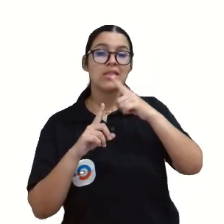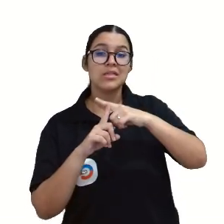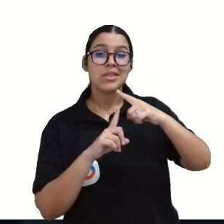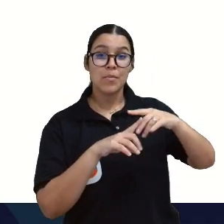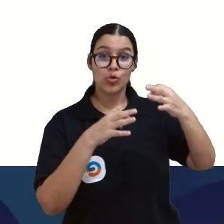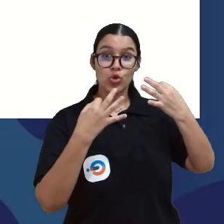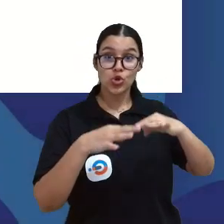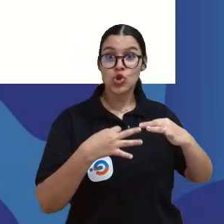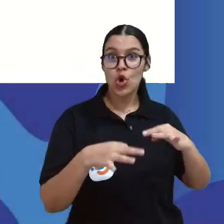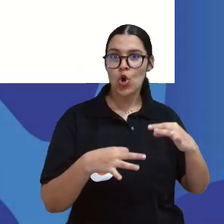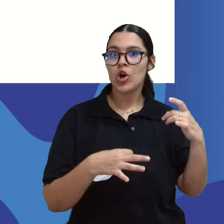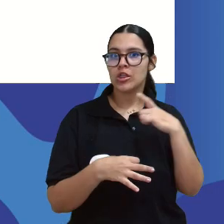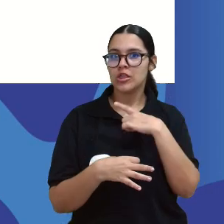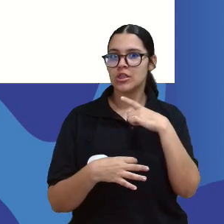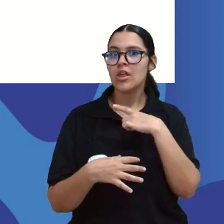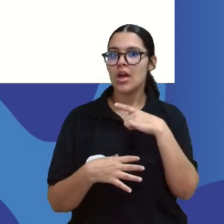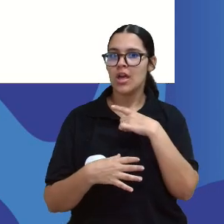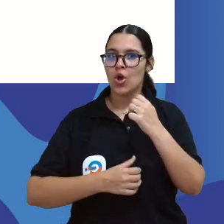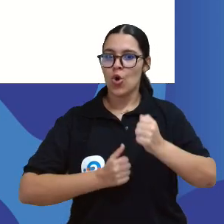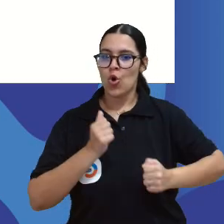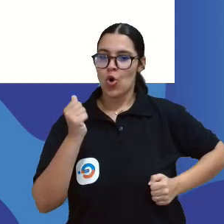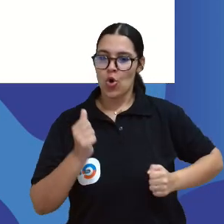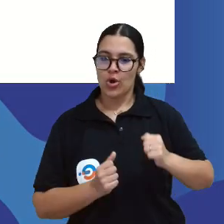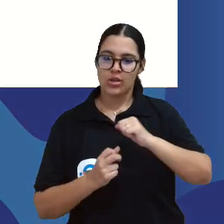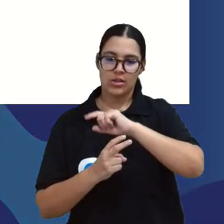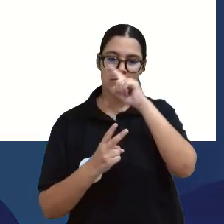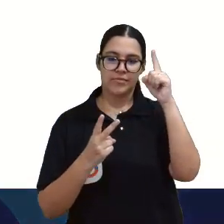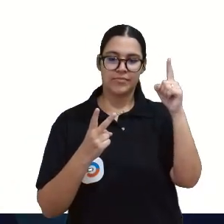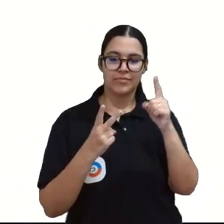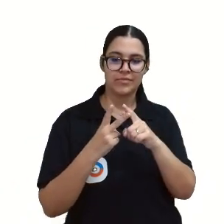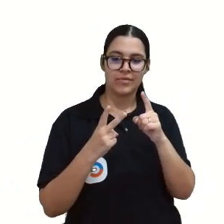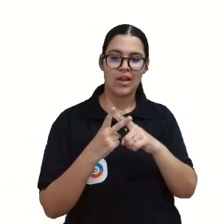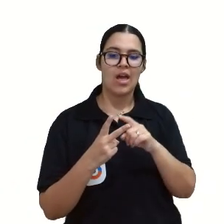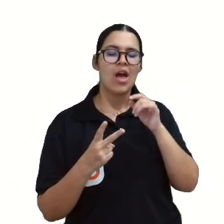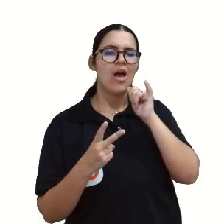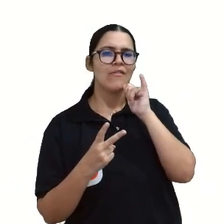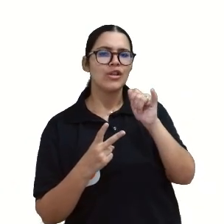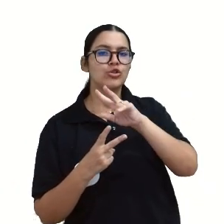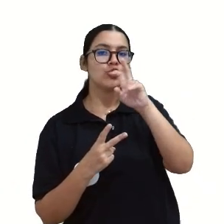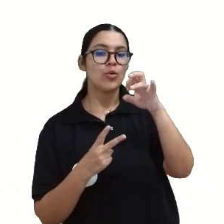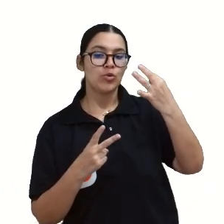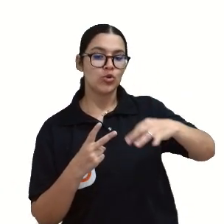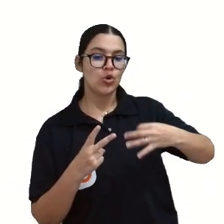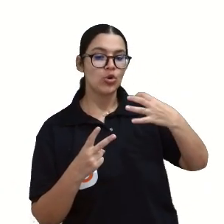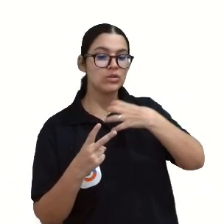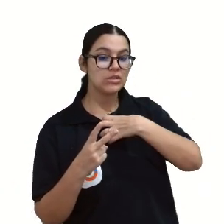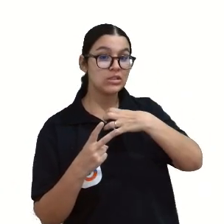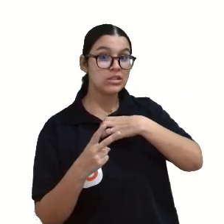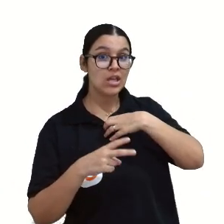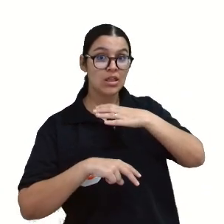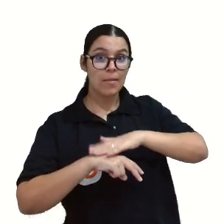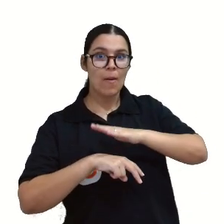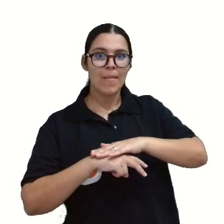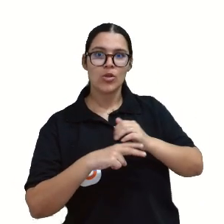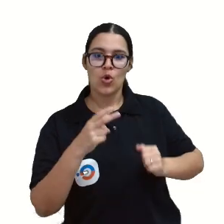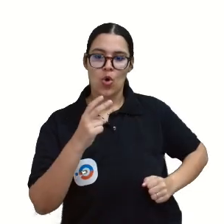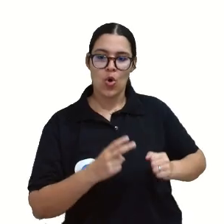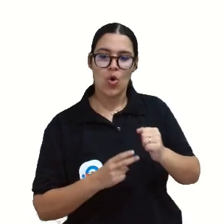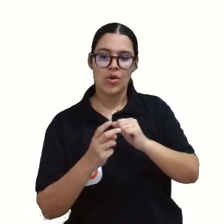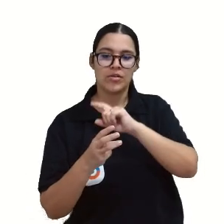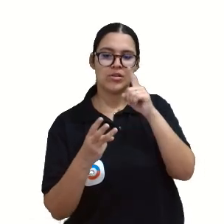corrida, informar as dores que sentimos durante uma corrida, esclarecer os sintomas, causas e cura da dor